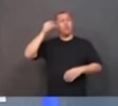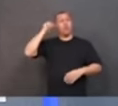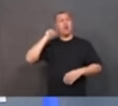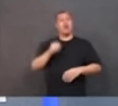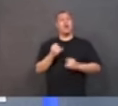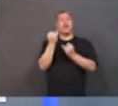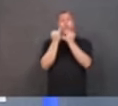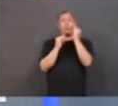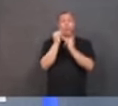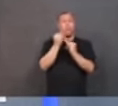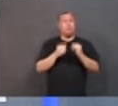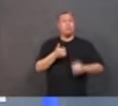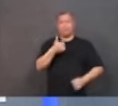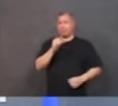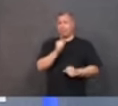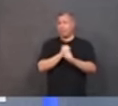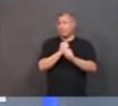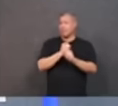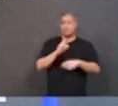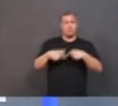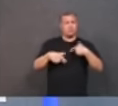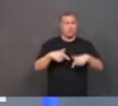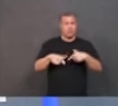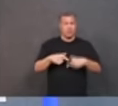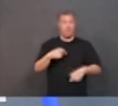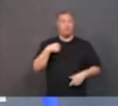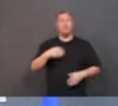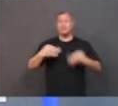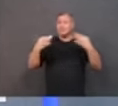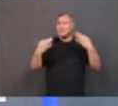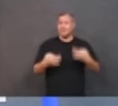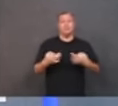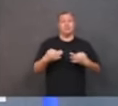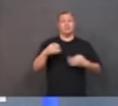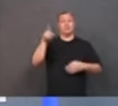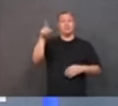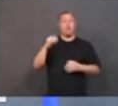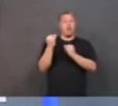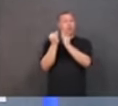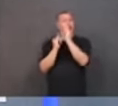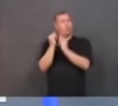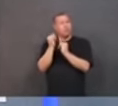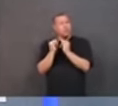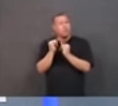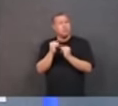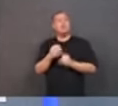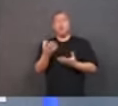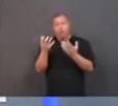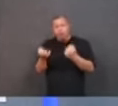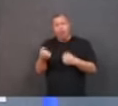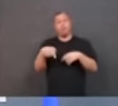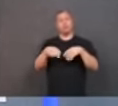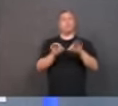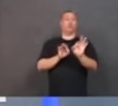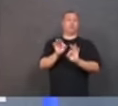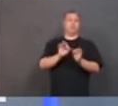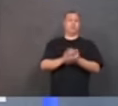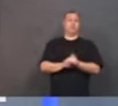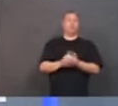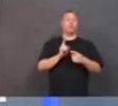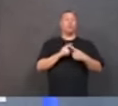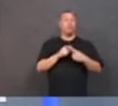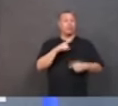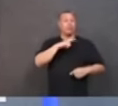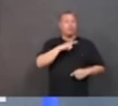10 anos na indústria, e eu tenho certeza que a indústria ela gosta desse tipo de projeto, porque além da convivência com a universidade, ainda tem um